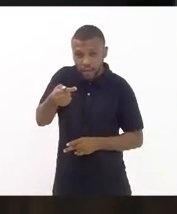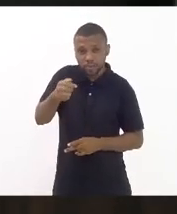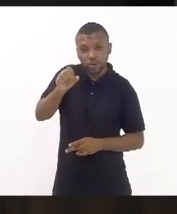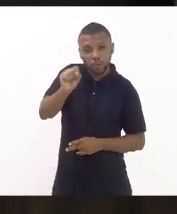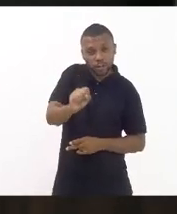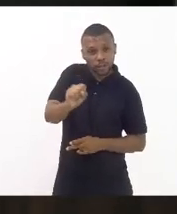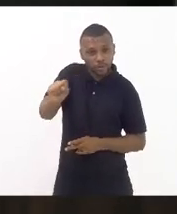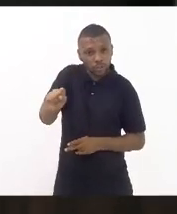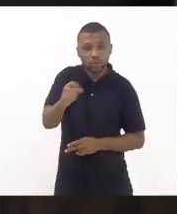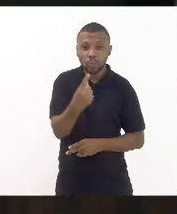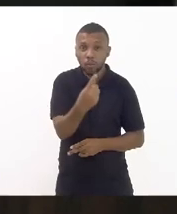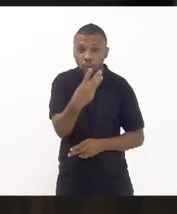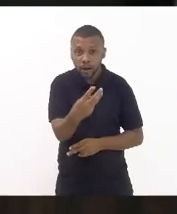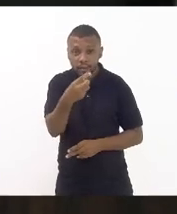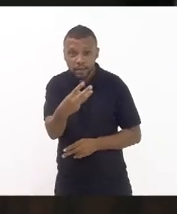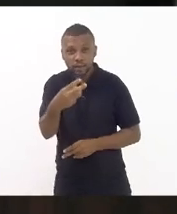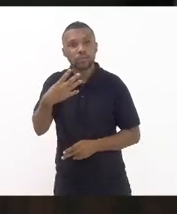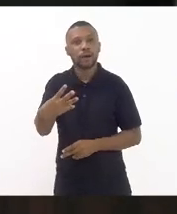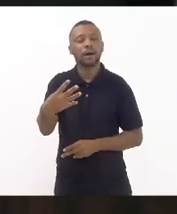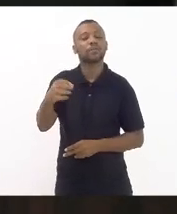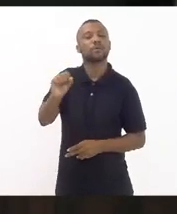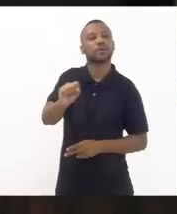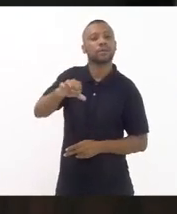1367/88, 1434/89,